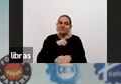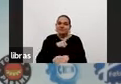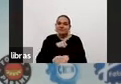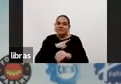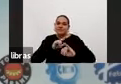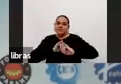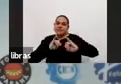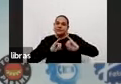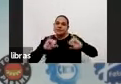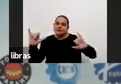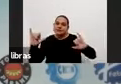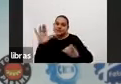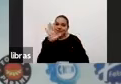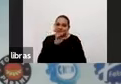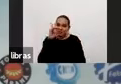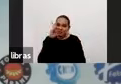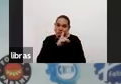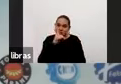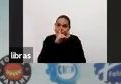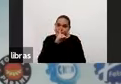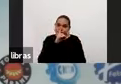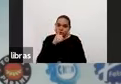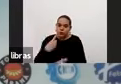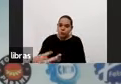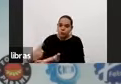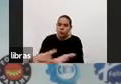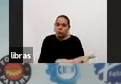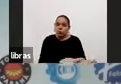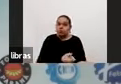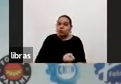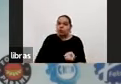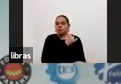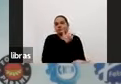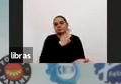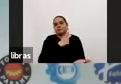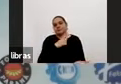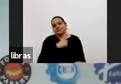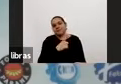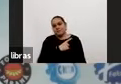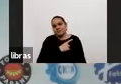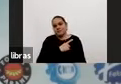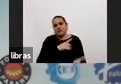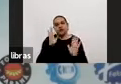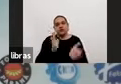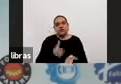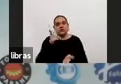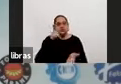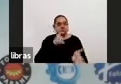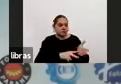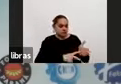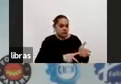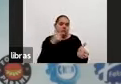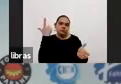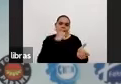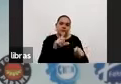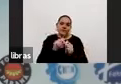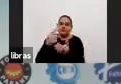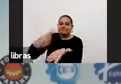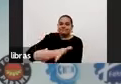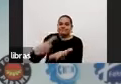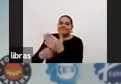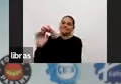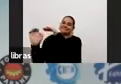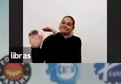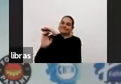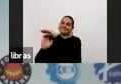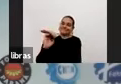o número de acordos firmados nesse primeiro semestre, apesar da pandemia, o que mostra